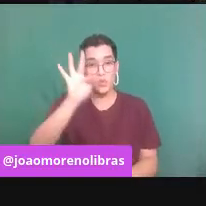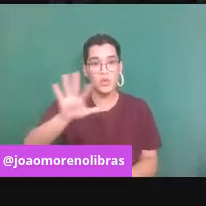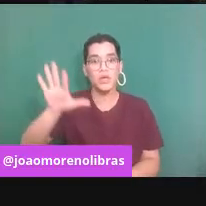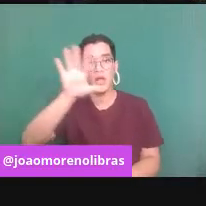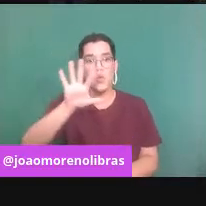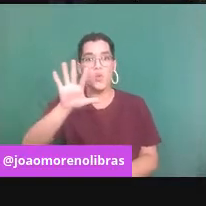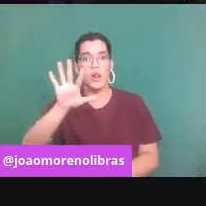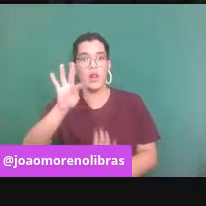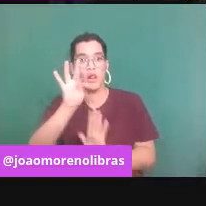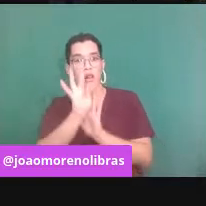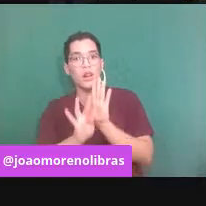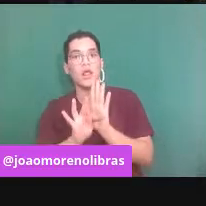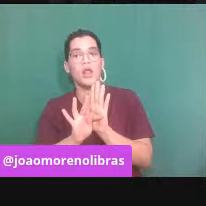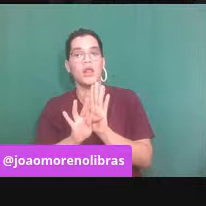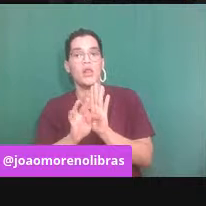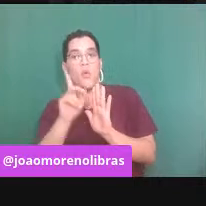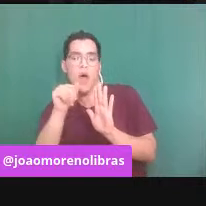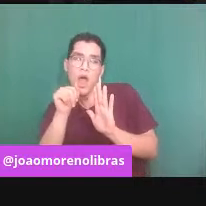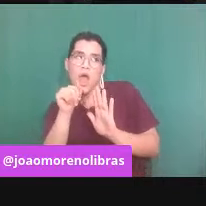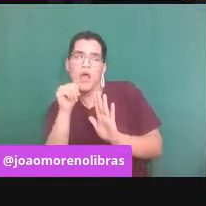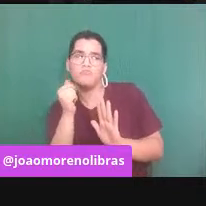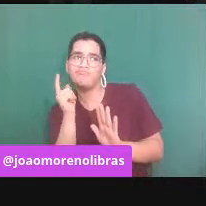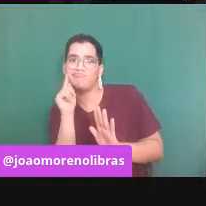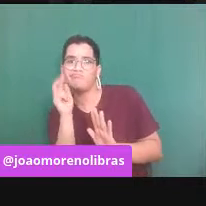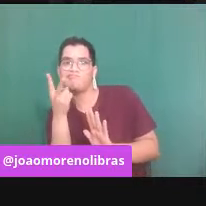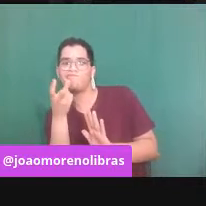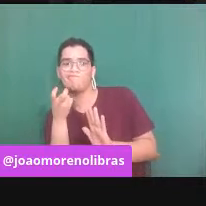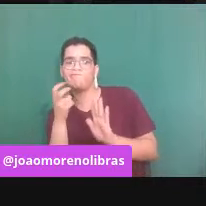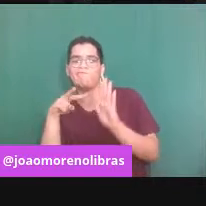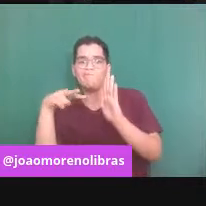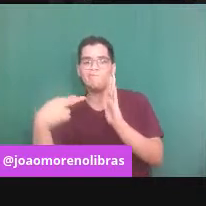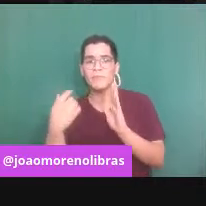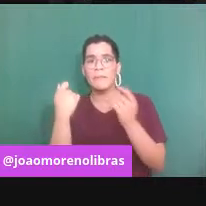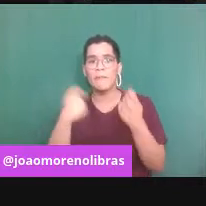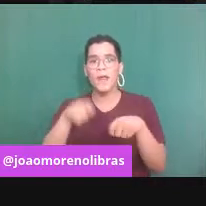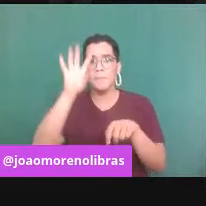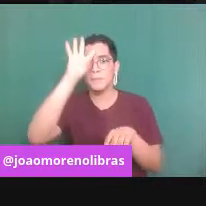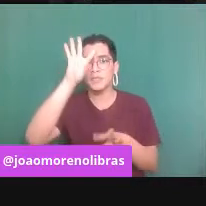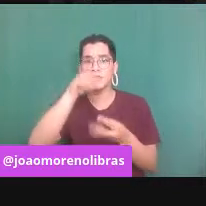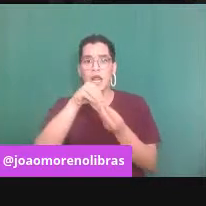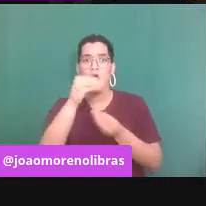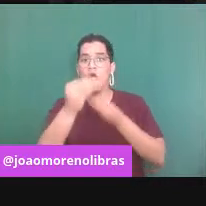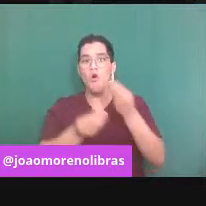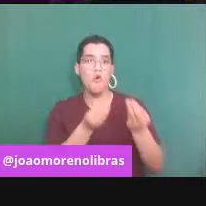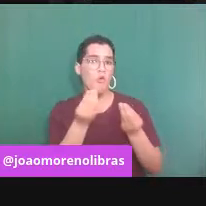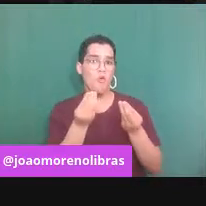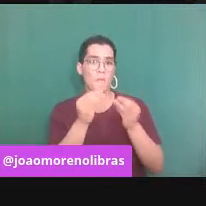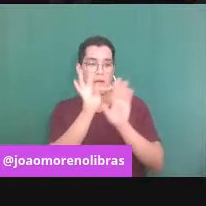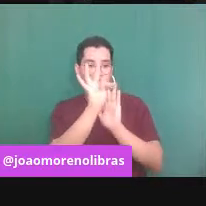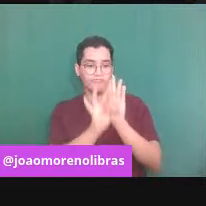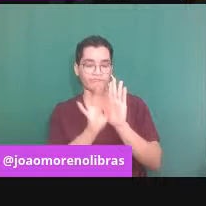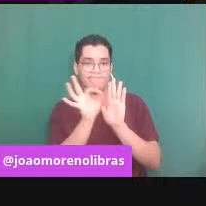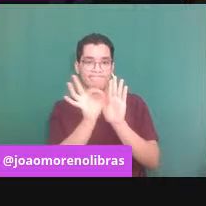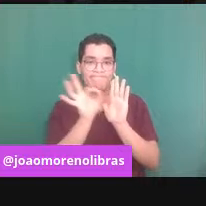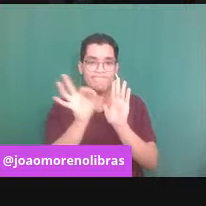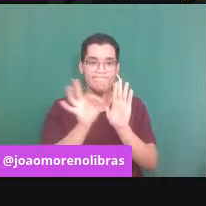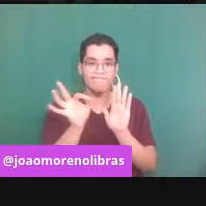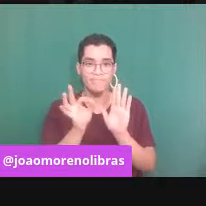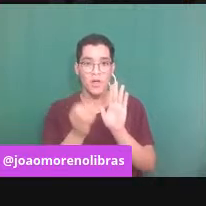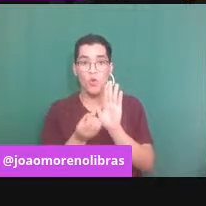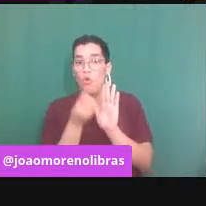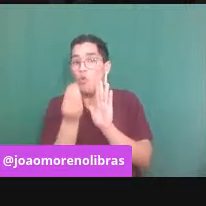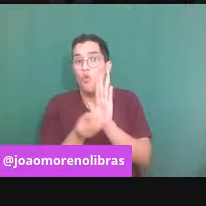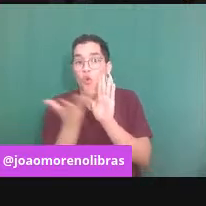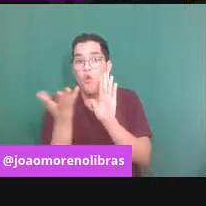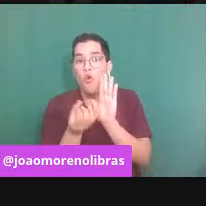nos ajuda bastante a entender hoje o que é um texto, né? Unidade funcional, que não somente permite interação, como